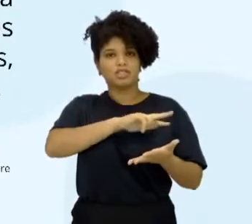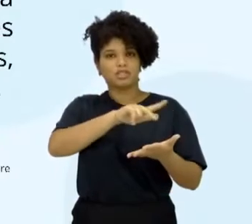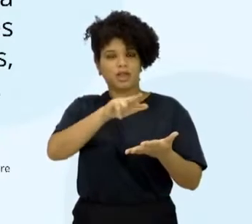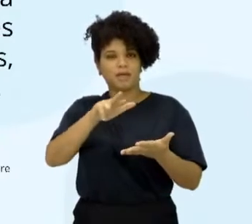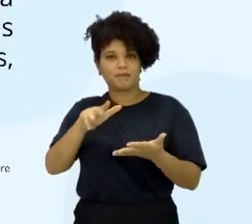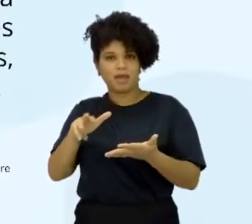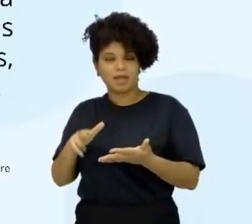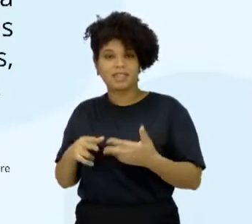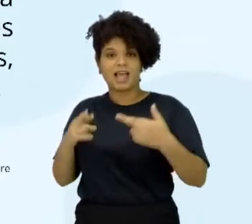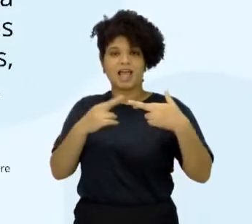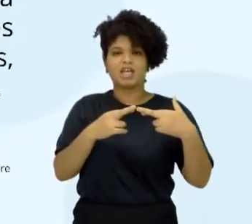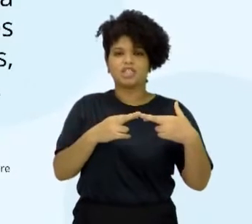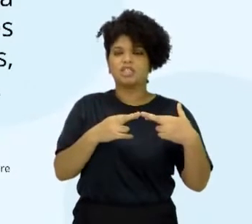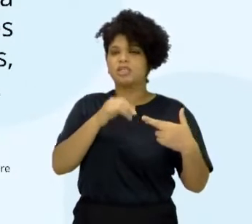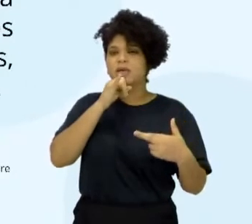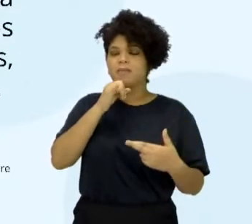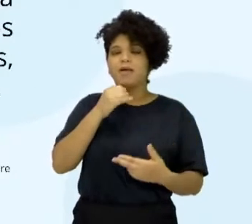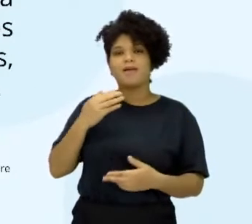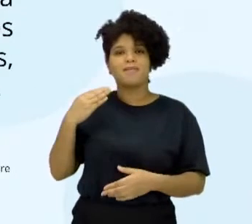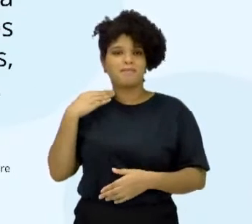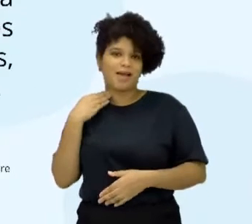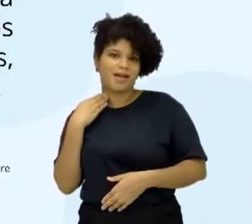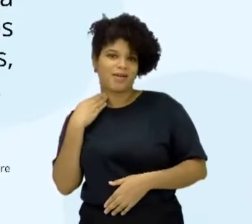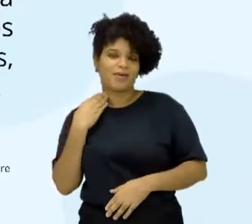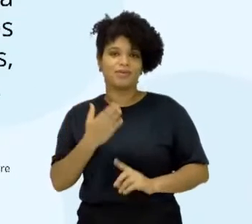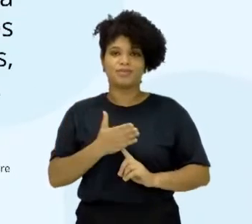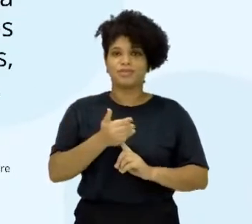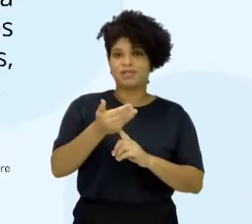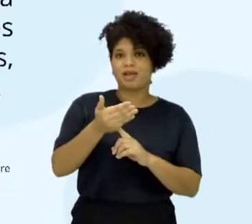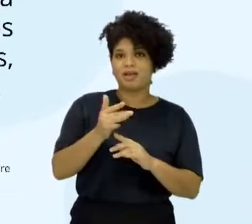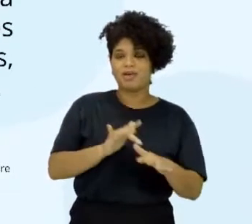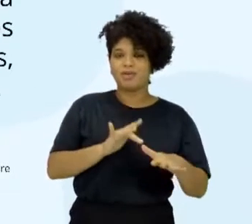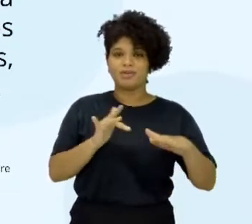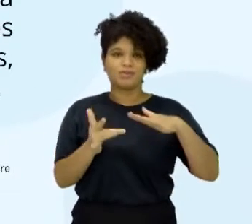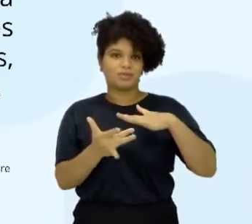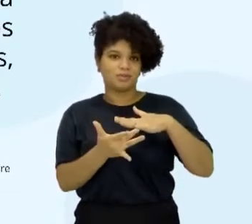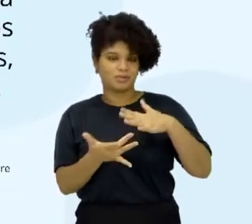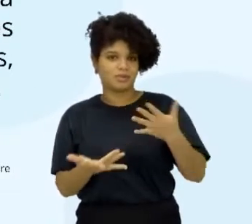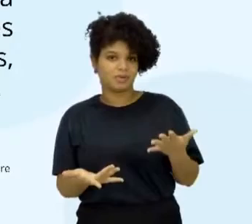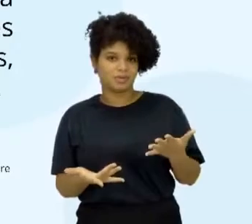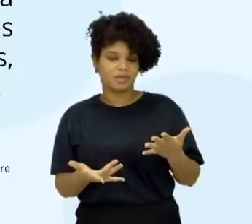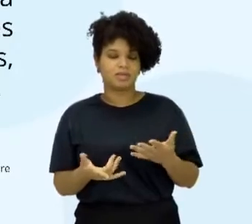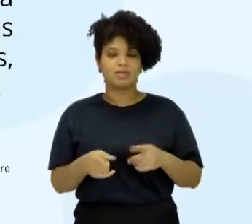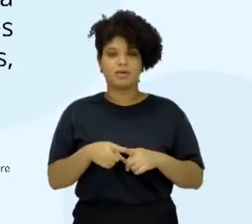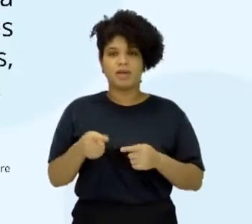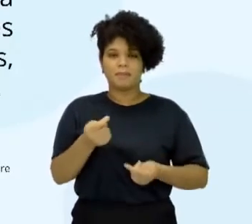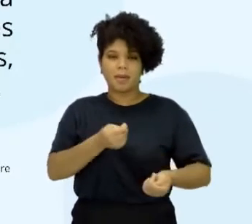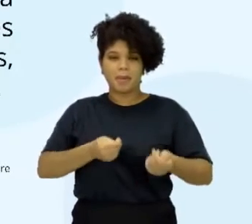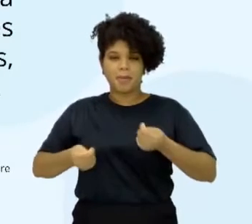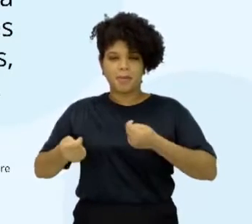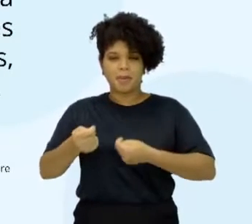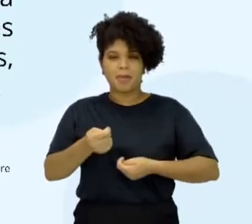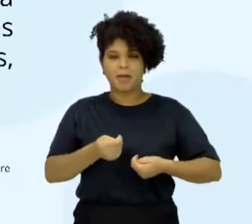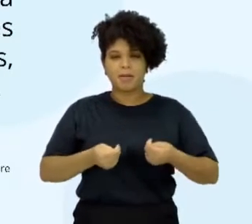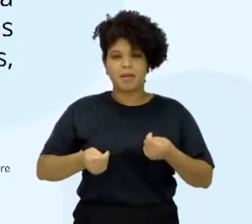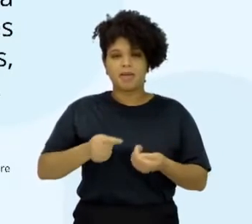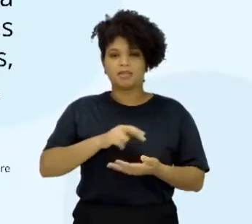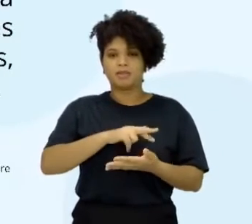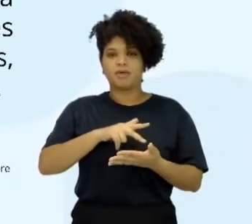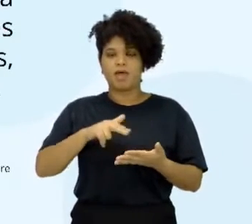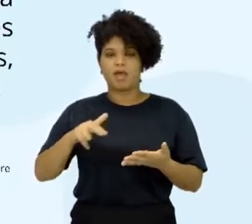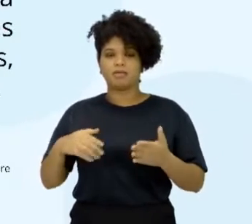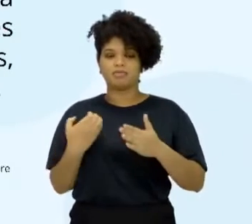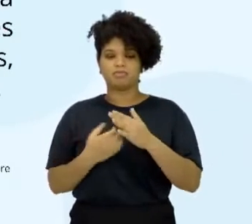várias redes bancárias, redes digitais, redes sociais, redes comerciais, redes de grandes corporações